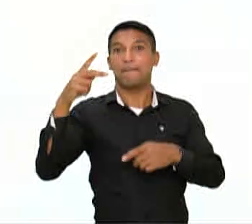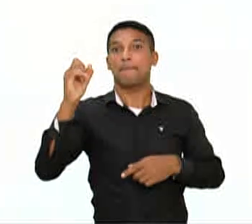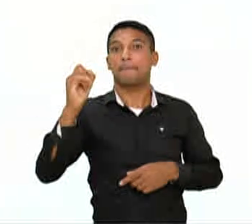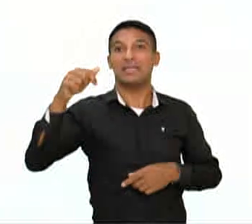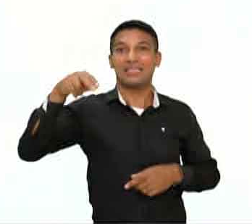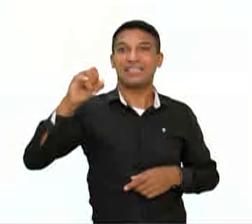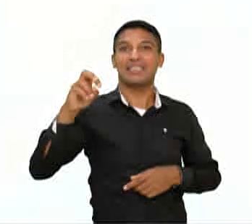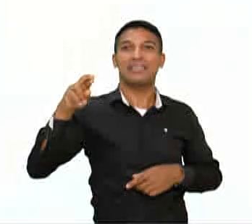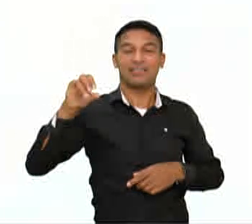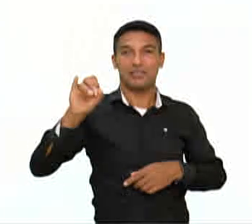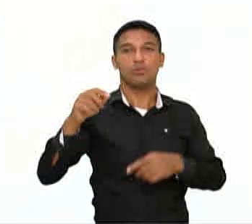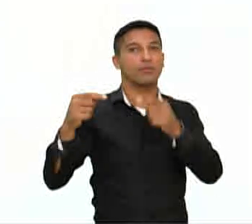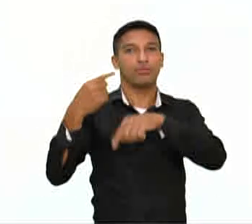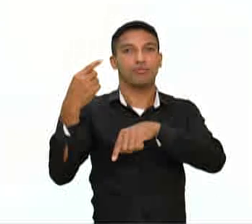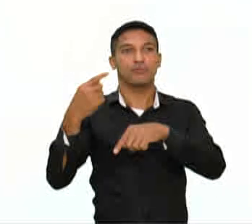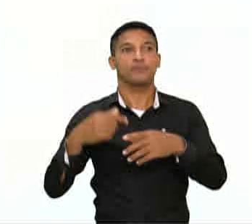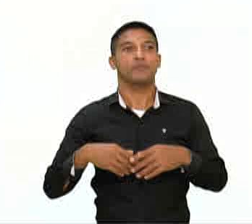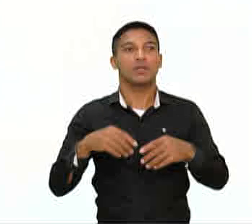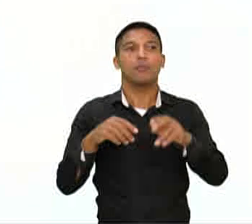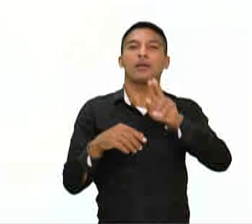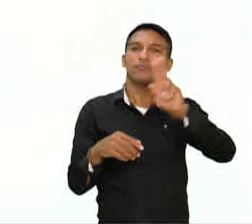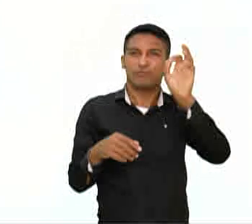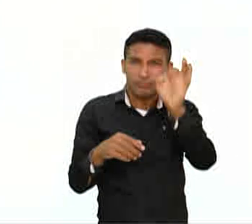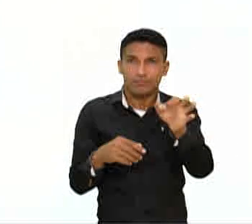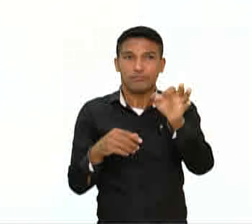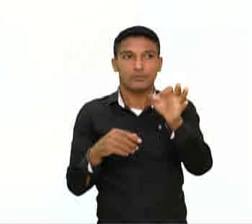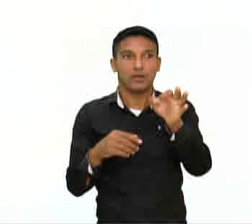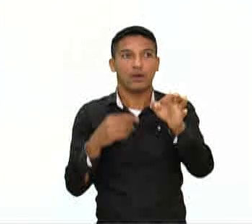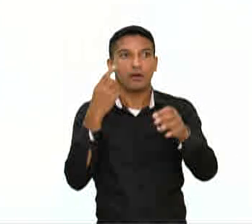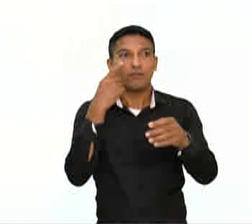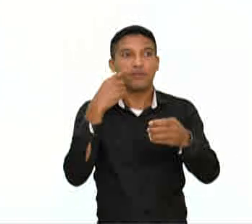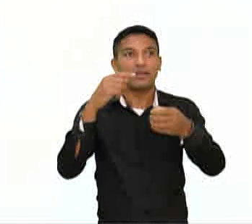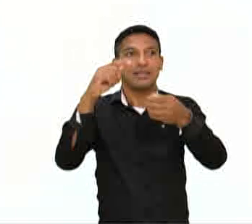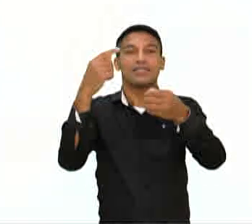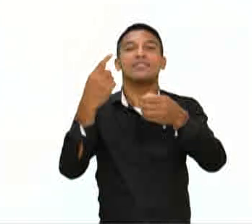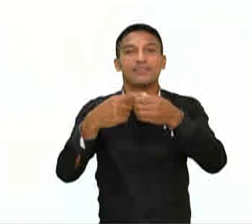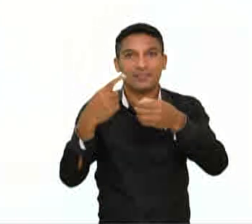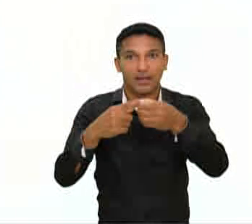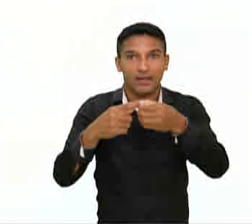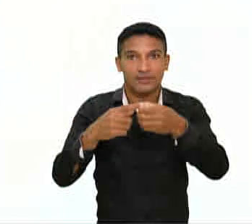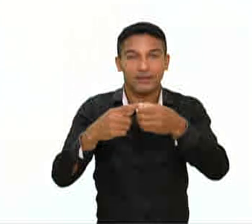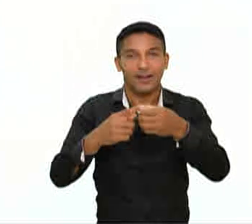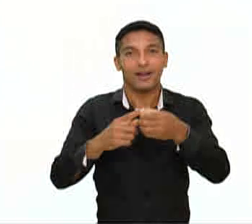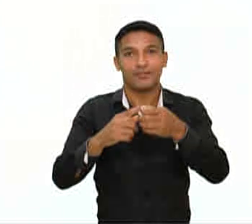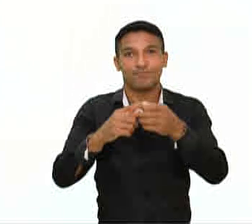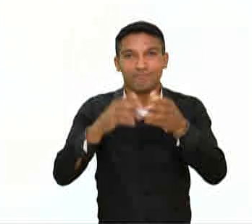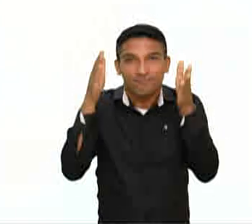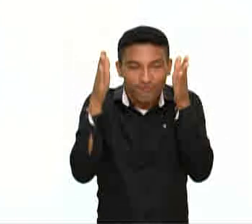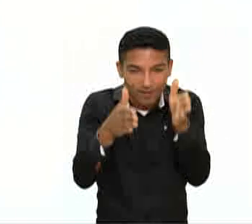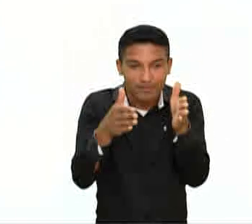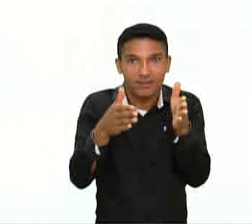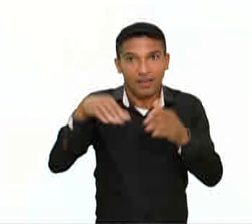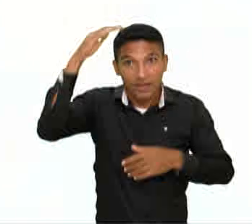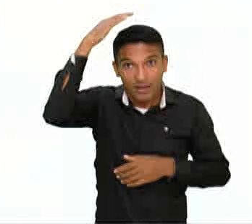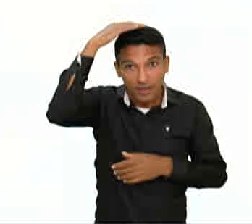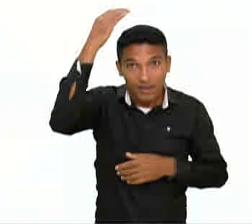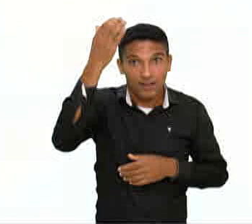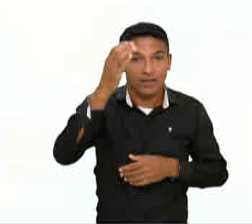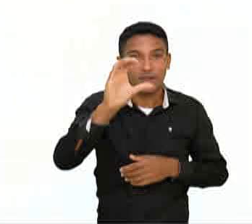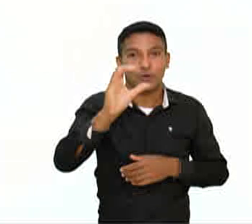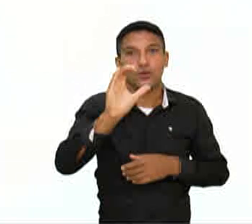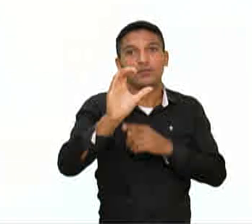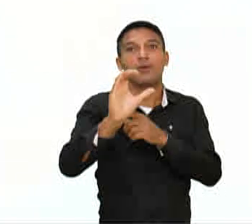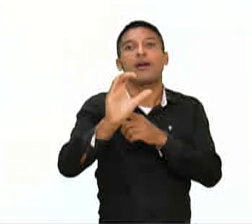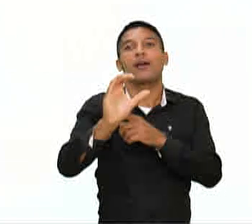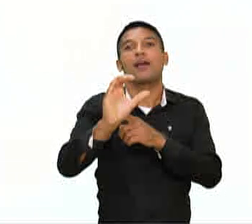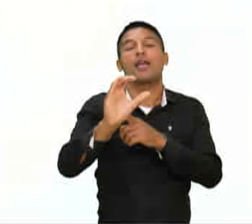mais correto, mais simples mesmo, obviamente, é pegando a cidade que destacava-se naquele momento para ser identificada como sendo o nome